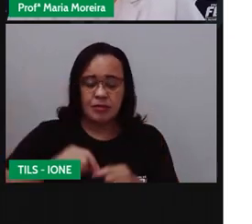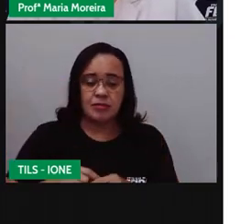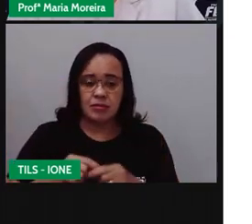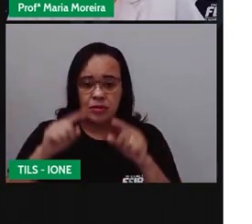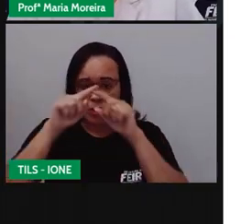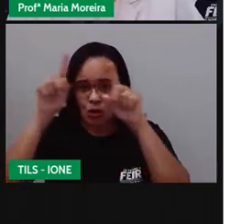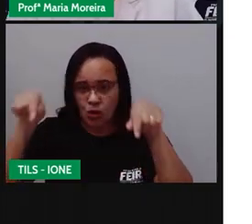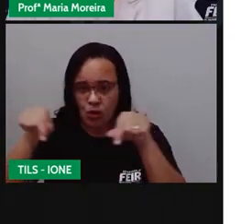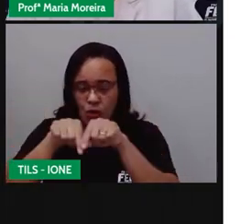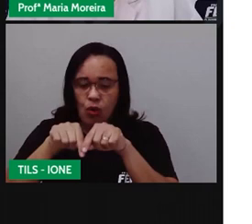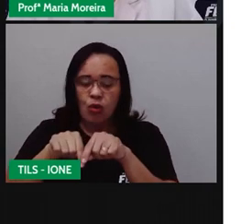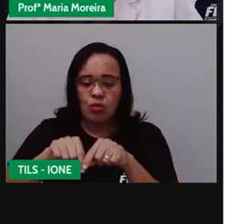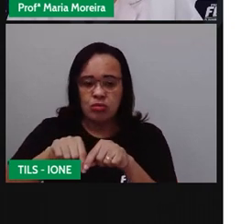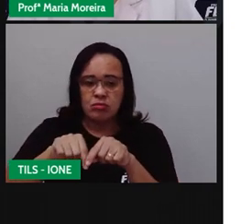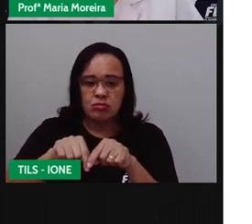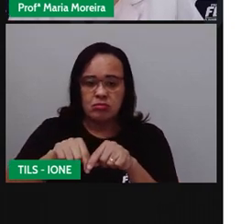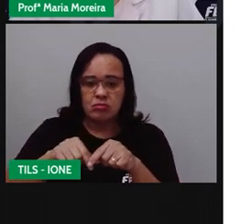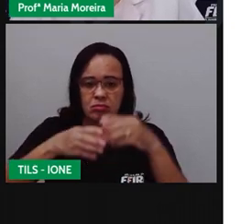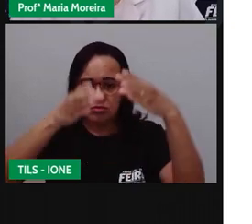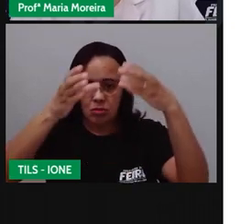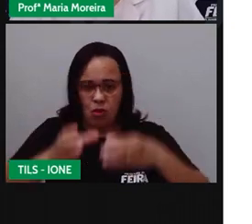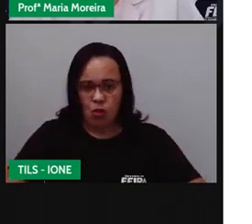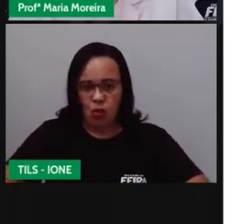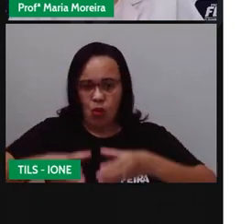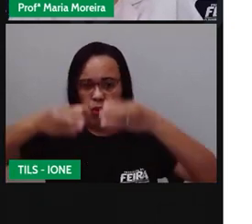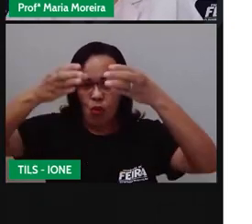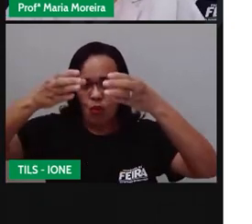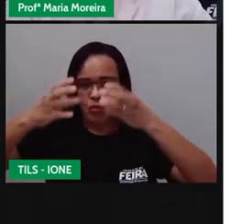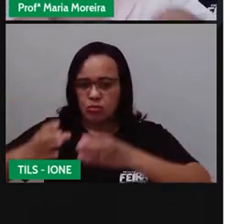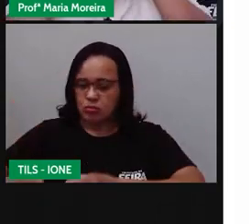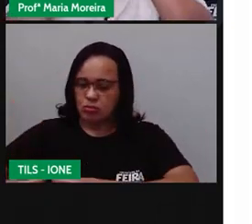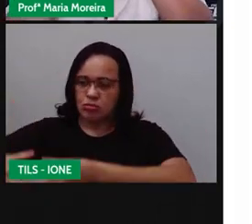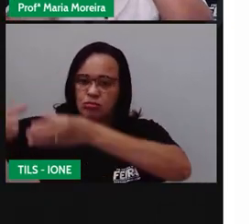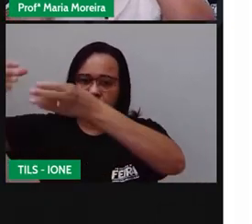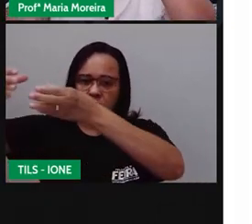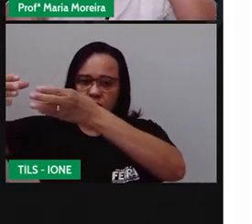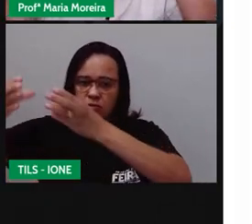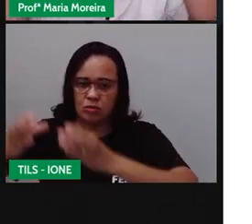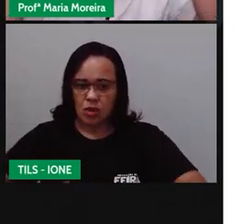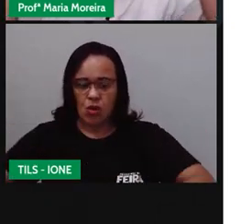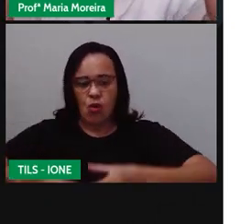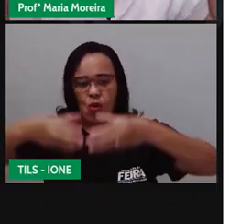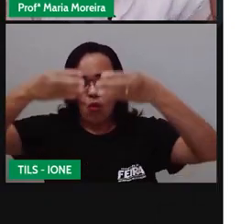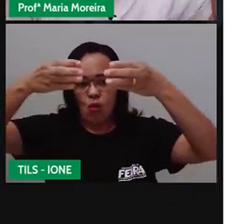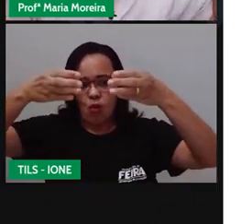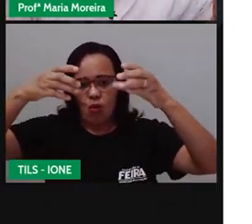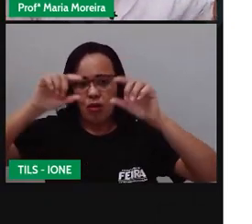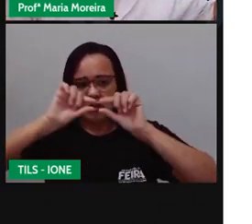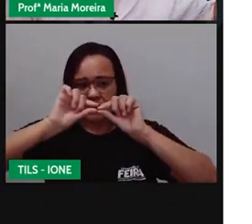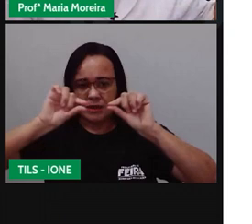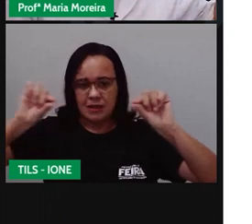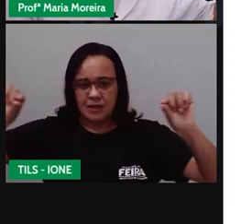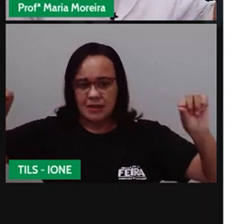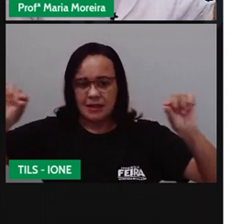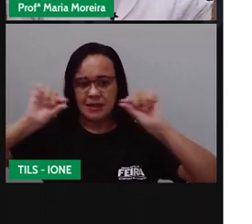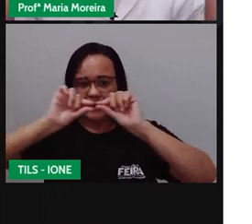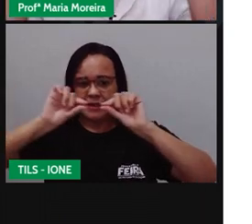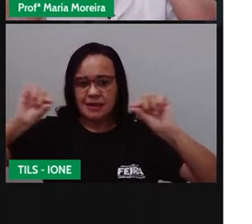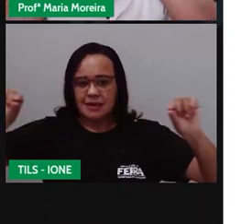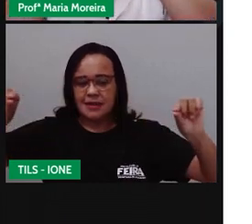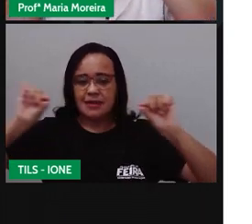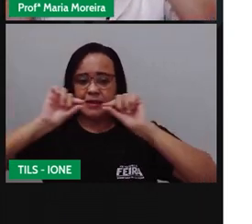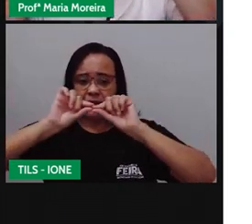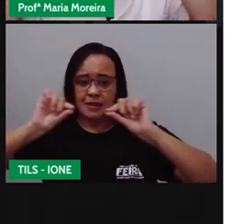coluna? Lembra que a prof falou para vocês sobre horizontal e vertical? Horizontal, que é a linha do horizonte. Olha o que a prof